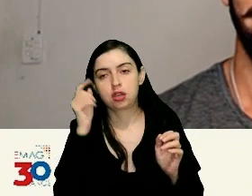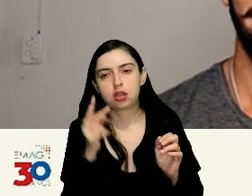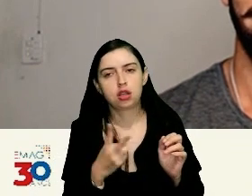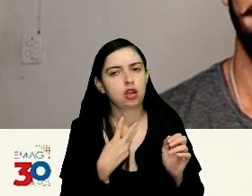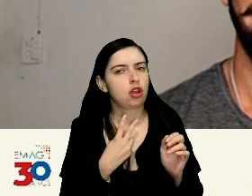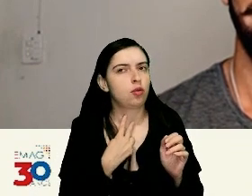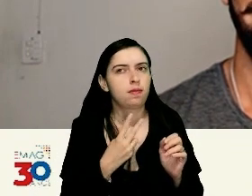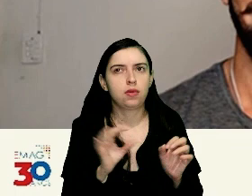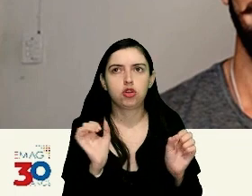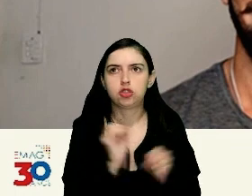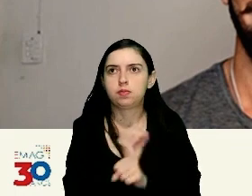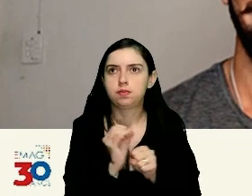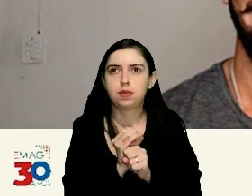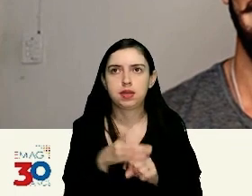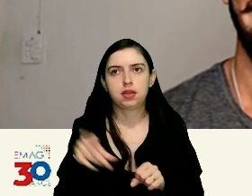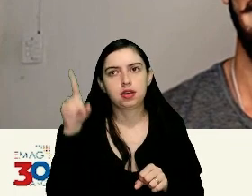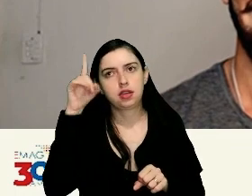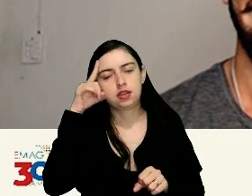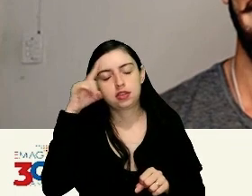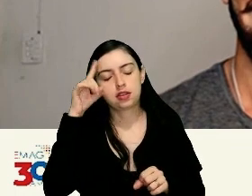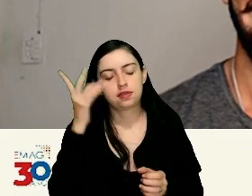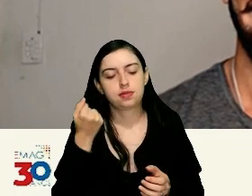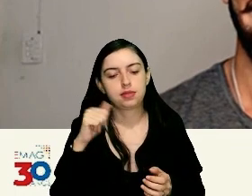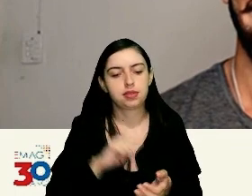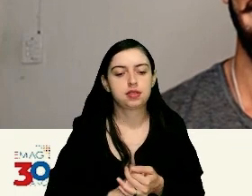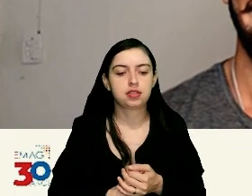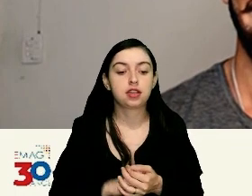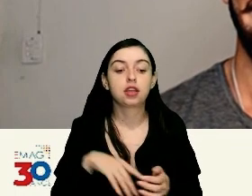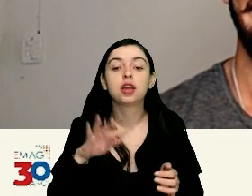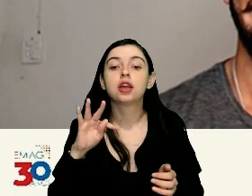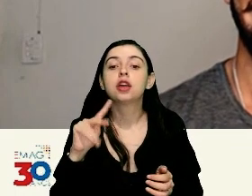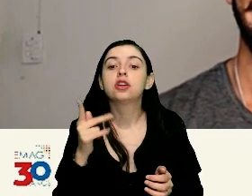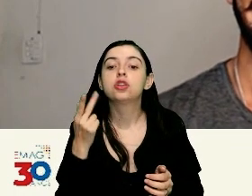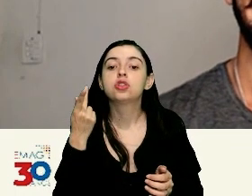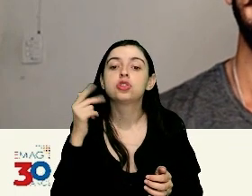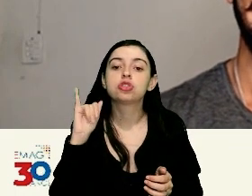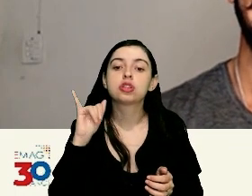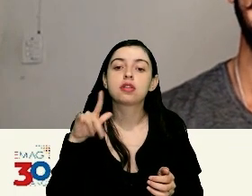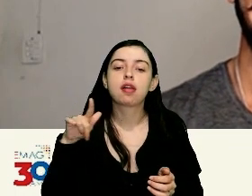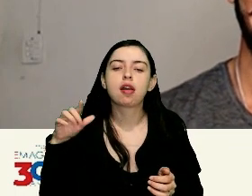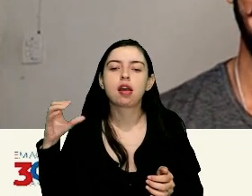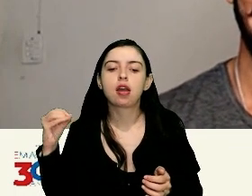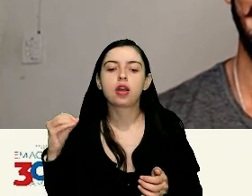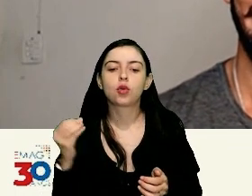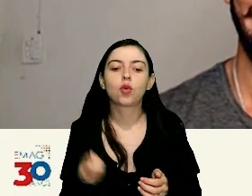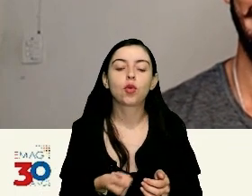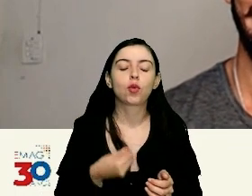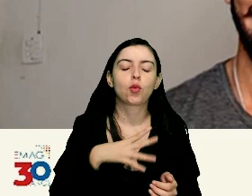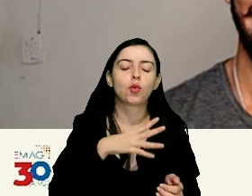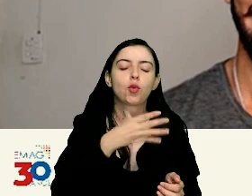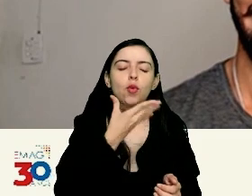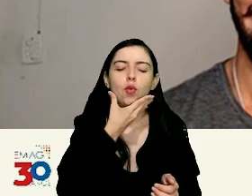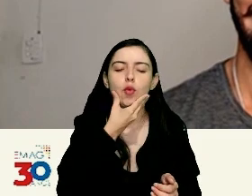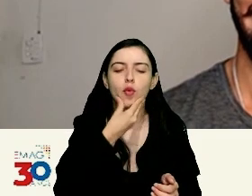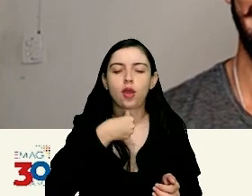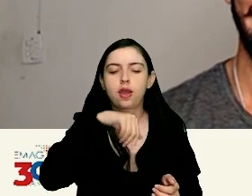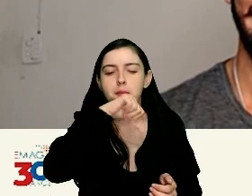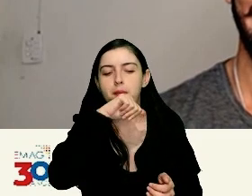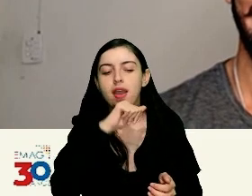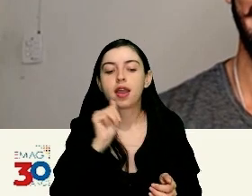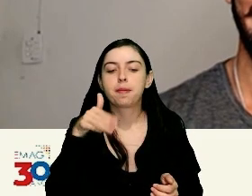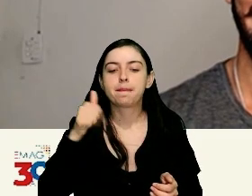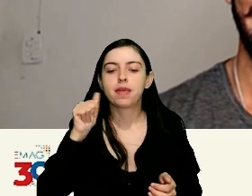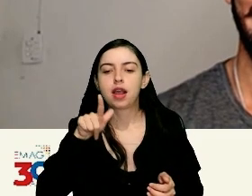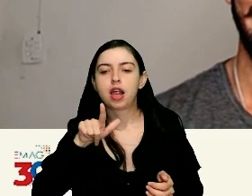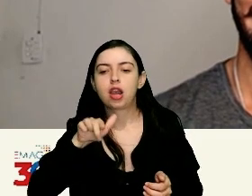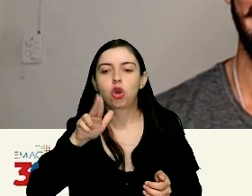vamos chamar o Tiago agora. Tiago Koch, ele é naturólogo, pai da Yara e da Malu, amante do mar. Desde que se tornou pai,